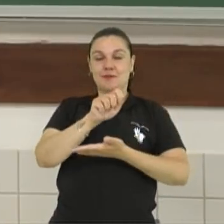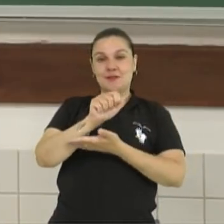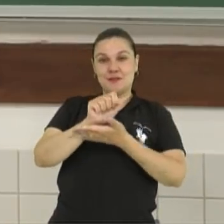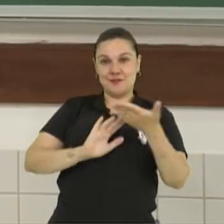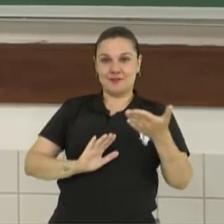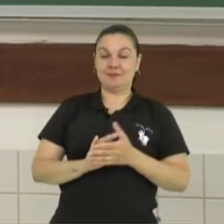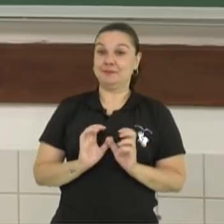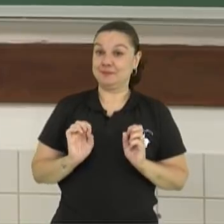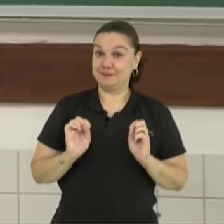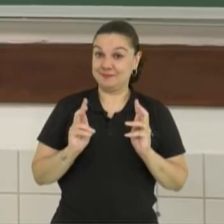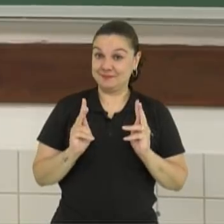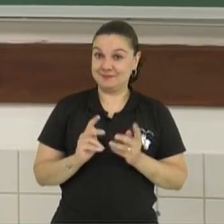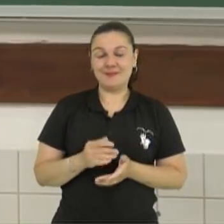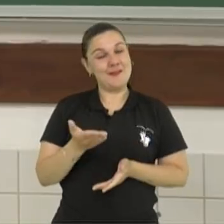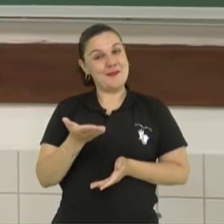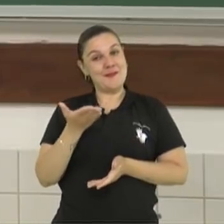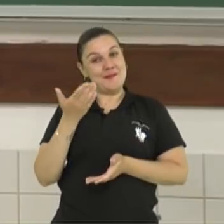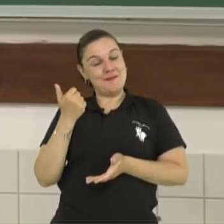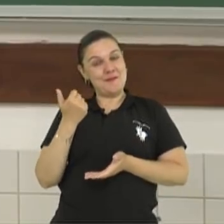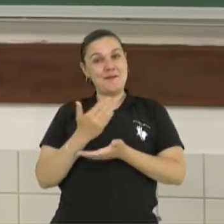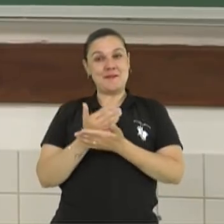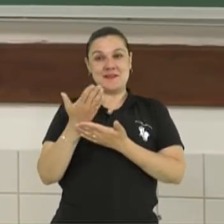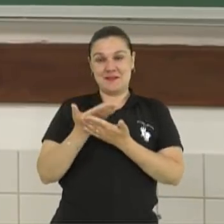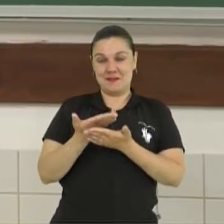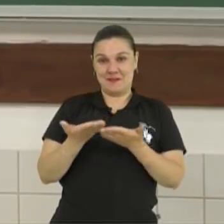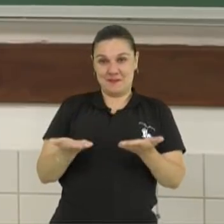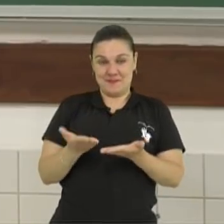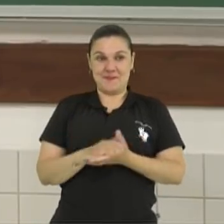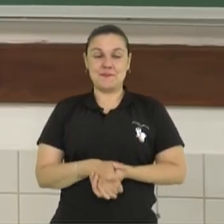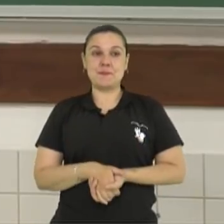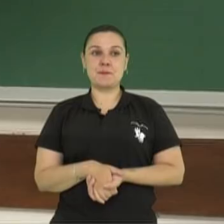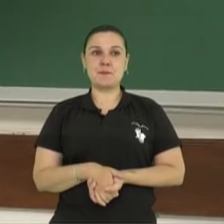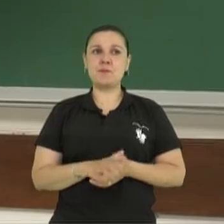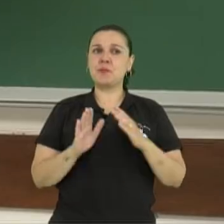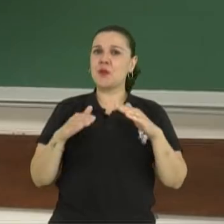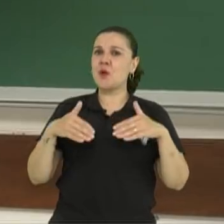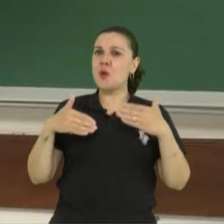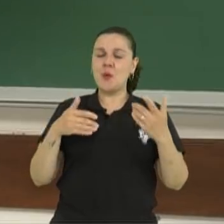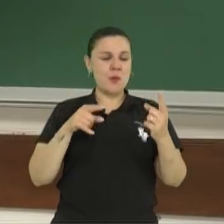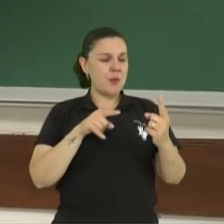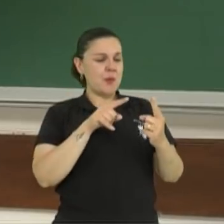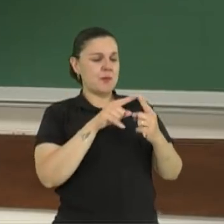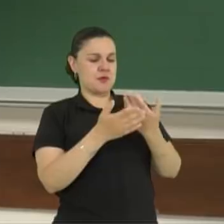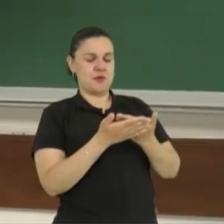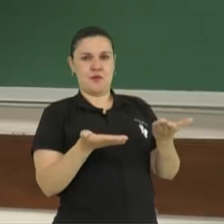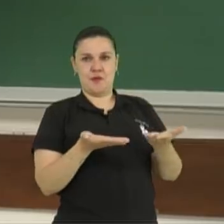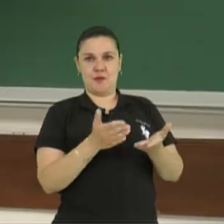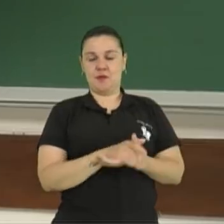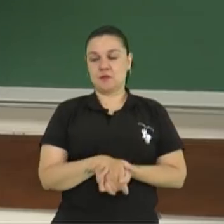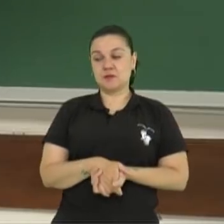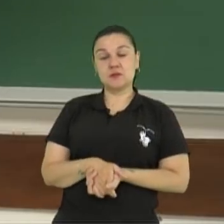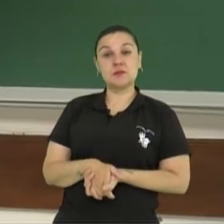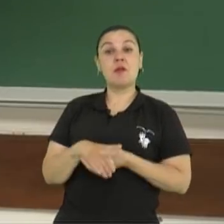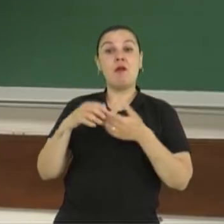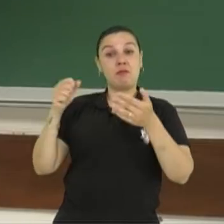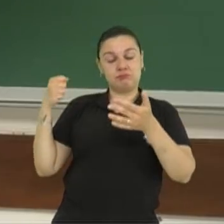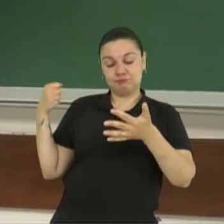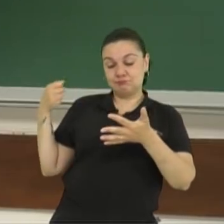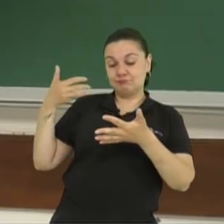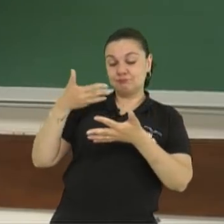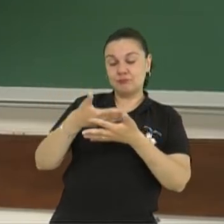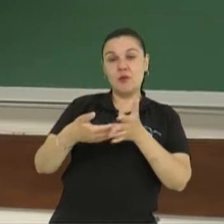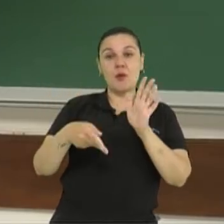suas anotações, ok? Então vamos começar a nossa aula de hoje. Qual que é o objetivo da nossa aula de hoje? Então, é uma retomada